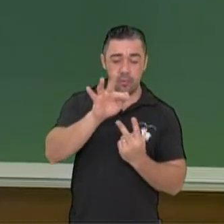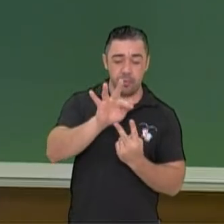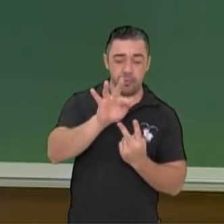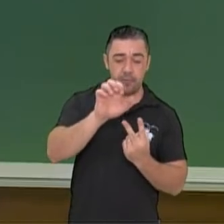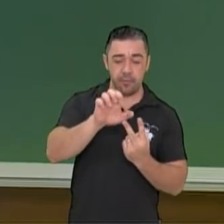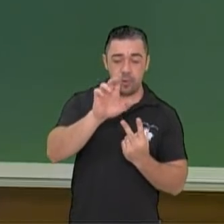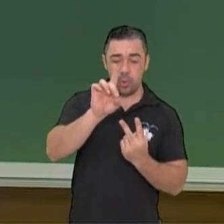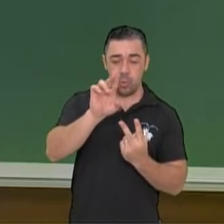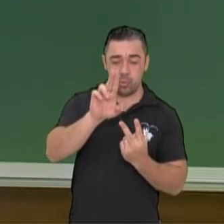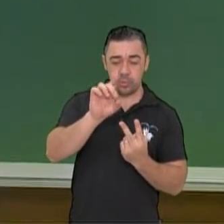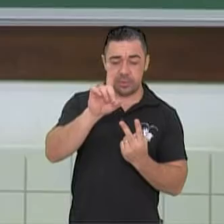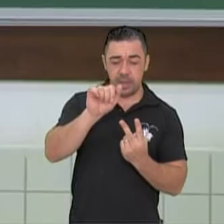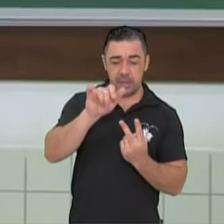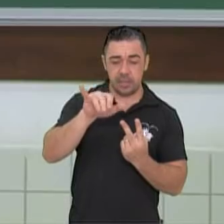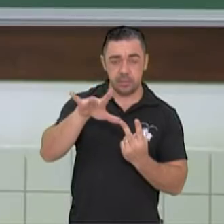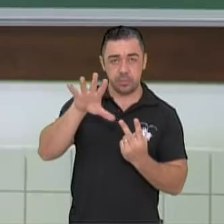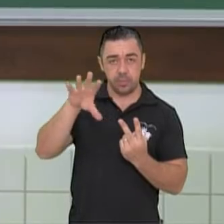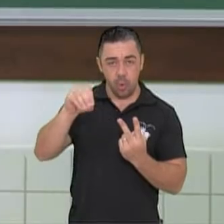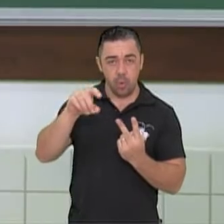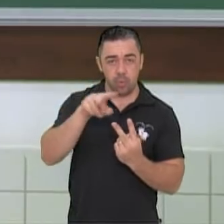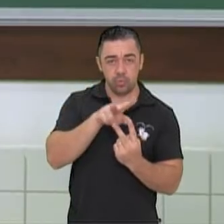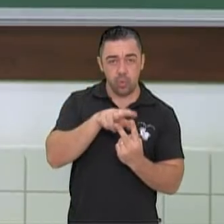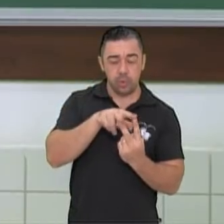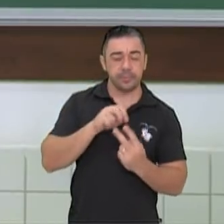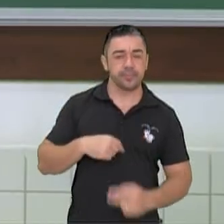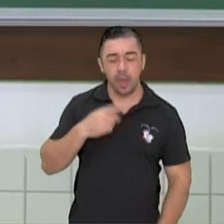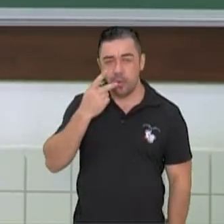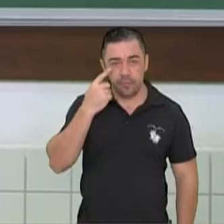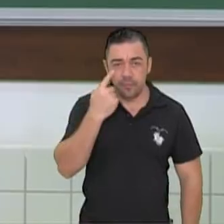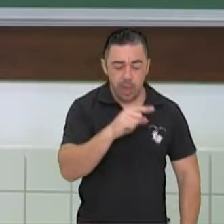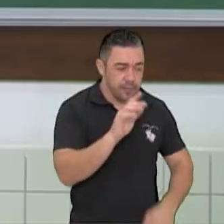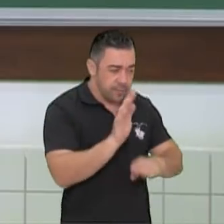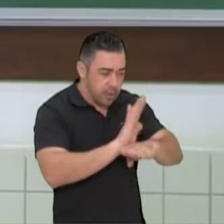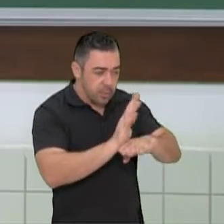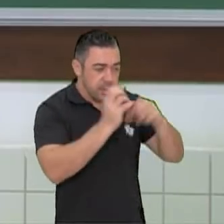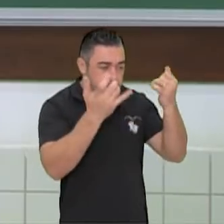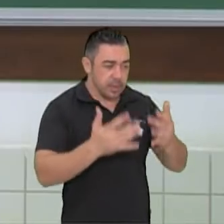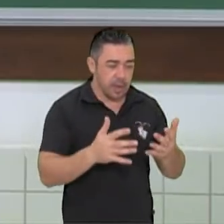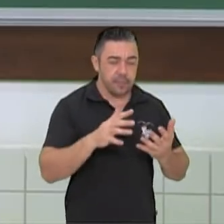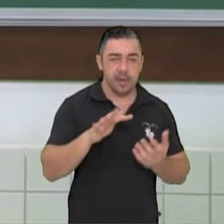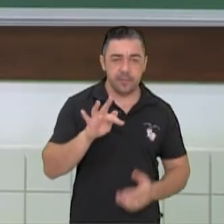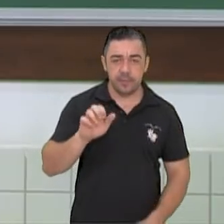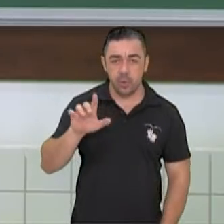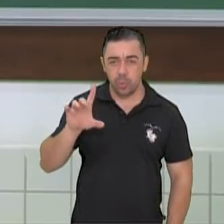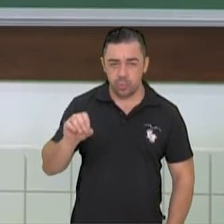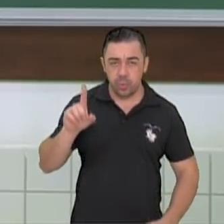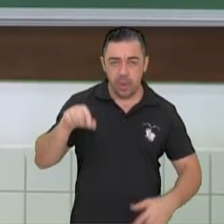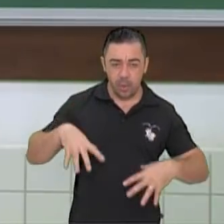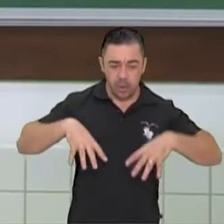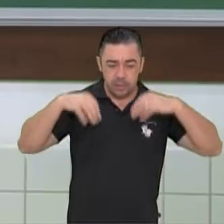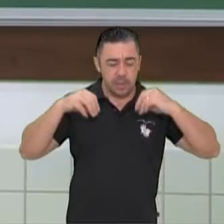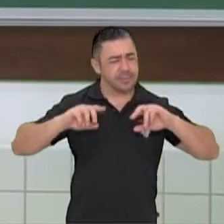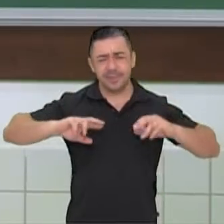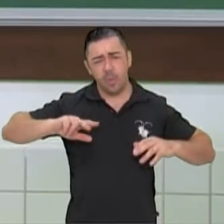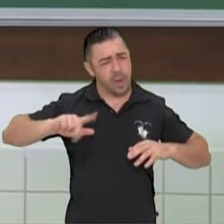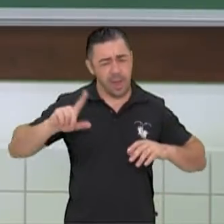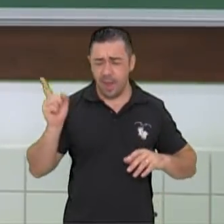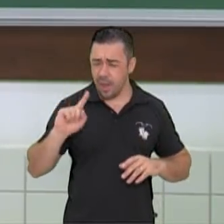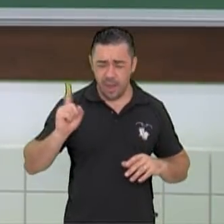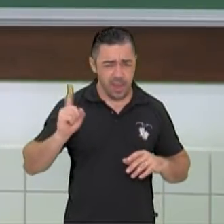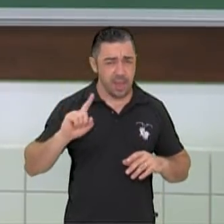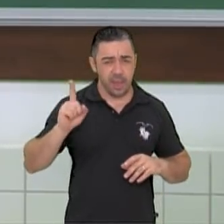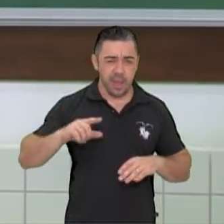só o feudo. Às vezes aparece, mas professor, eu assisti um filme lá que falava que o feudo era o castelo. Não, mas é questão de interpretação